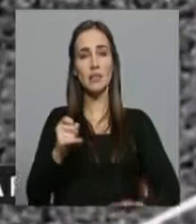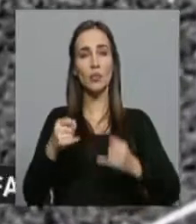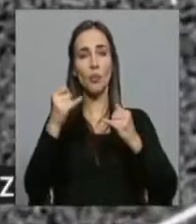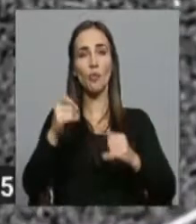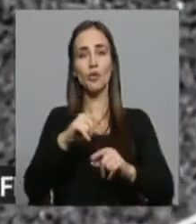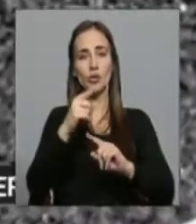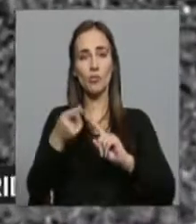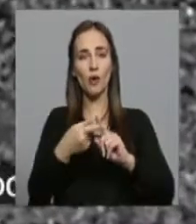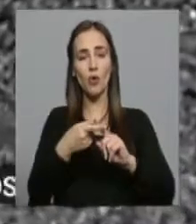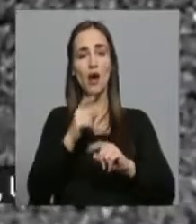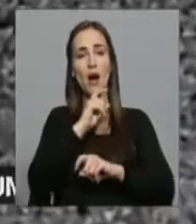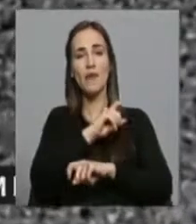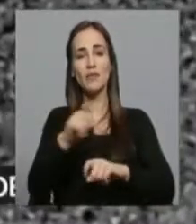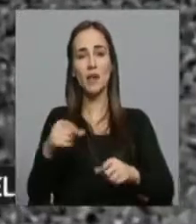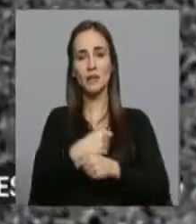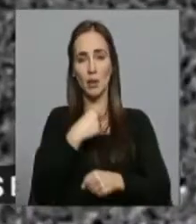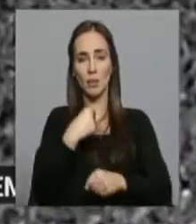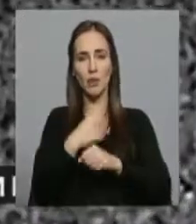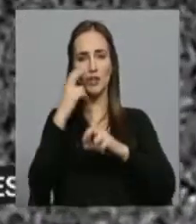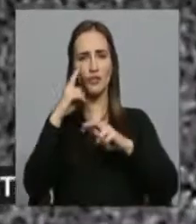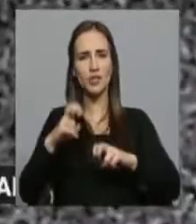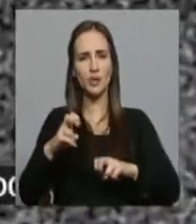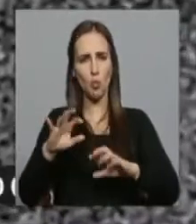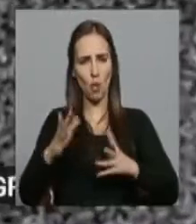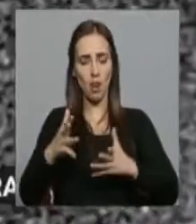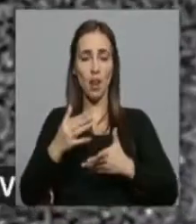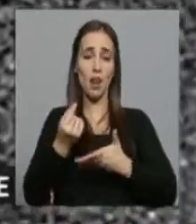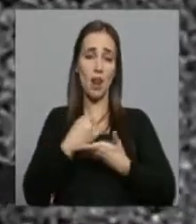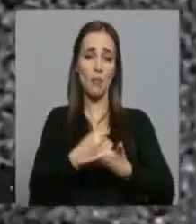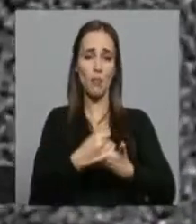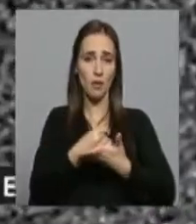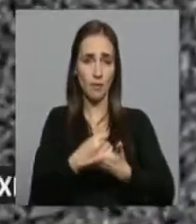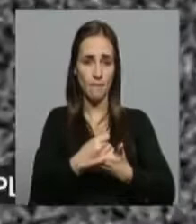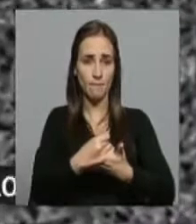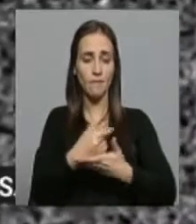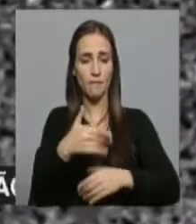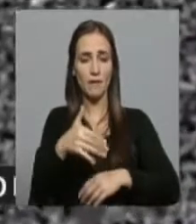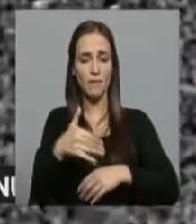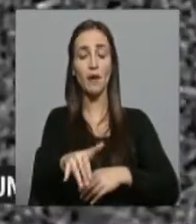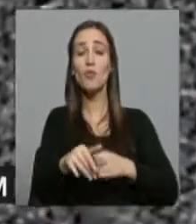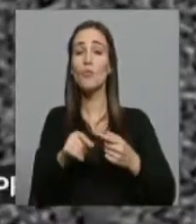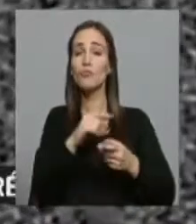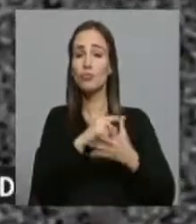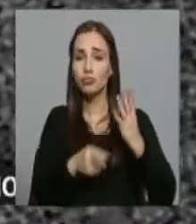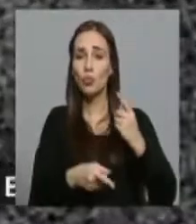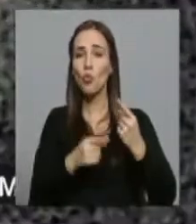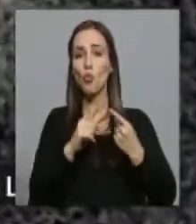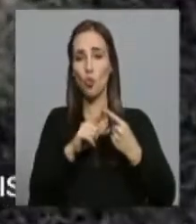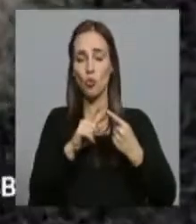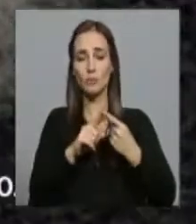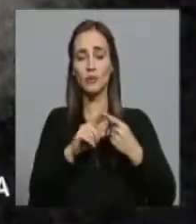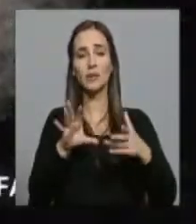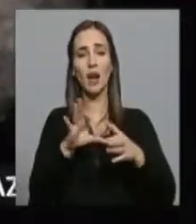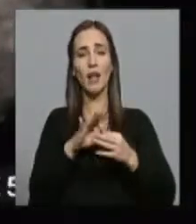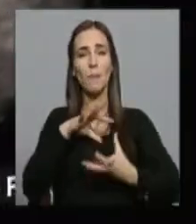grandes missões de exploração que vai financiar, no fundo que a NASA vai financiar. E uma dessas missões está a apontar precisamente para os planetas exteriores